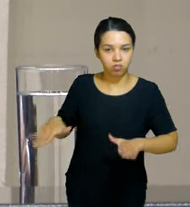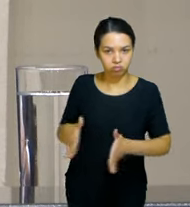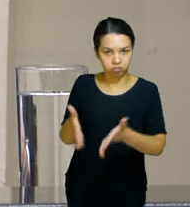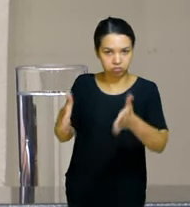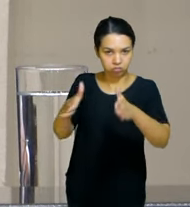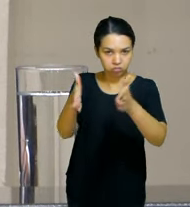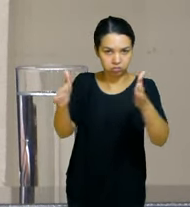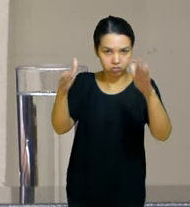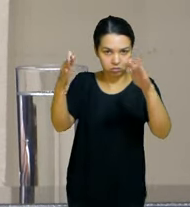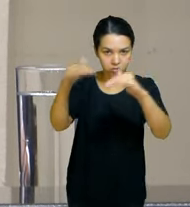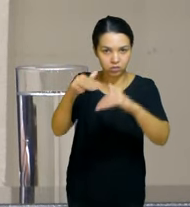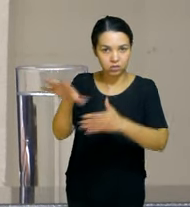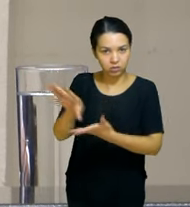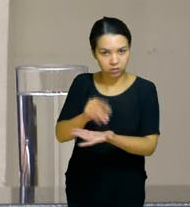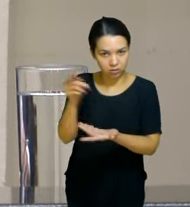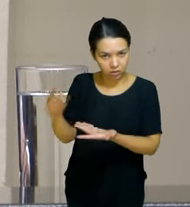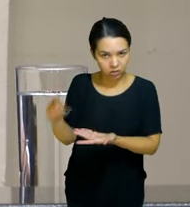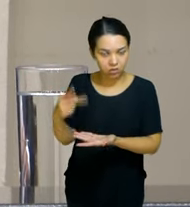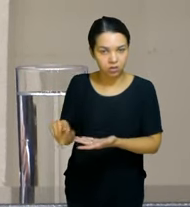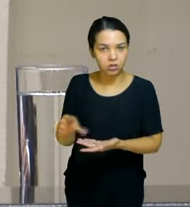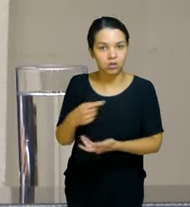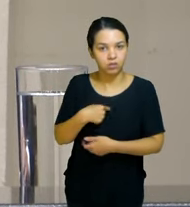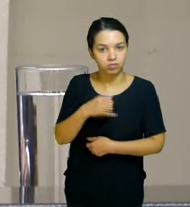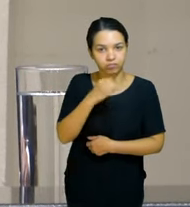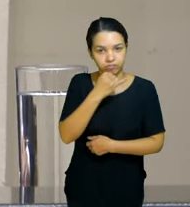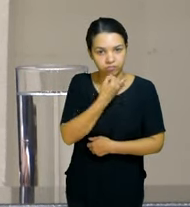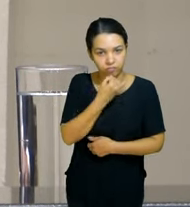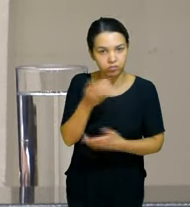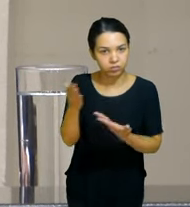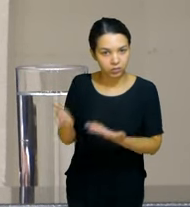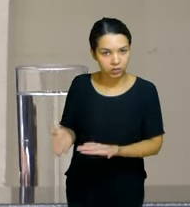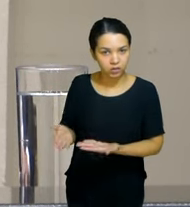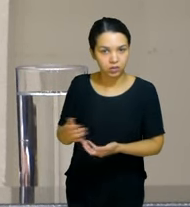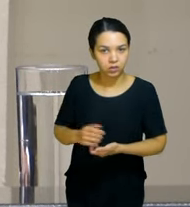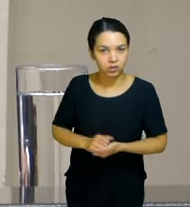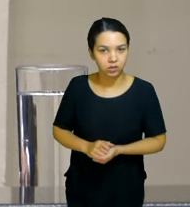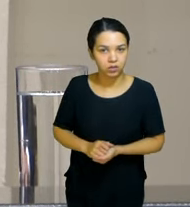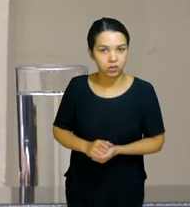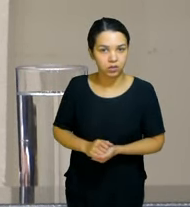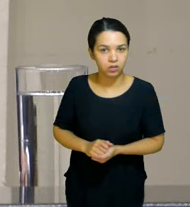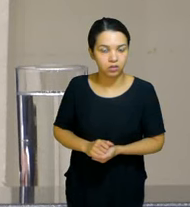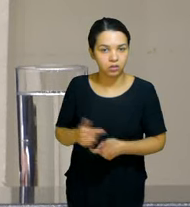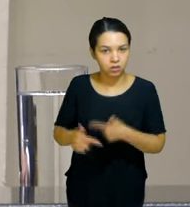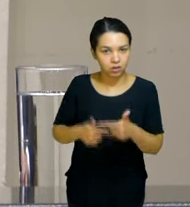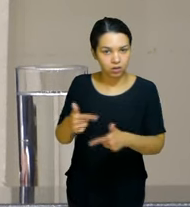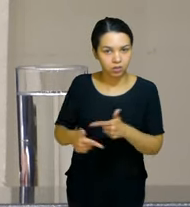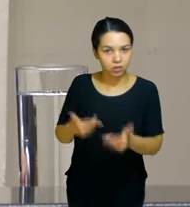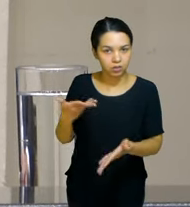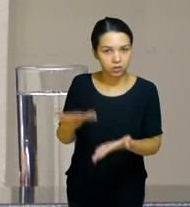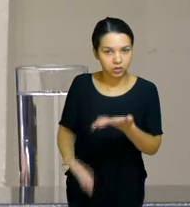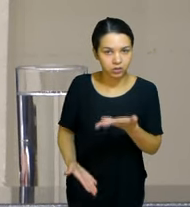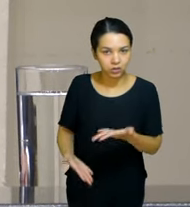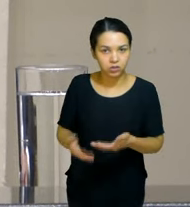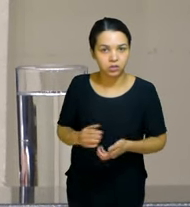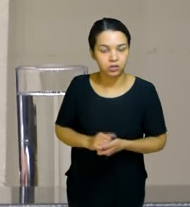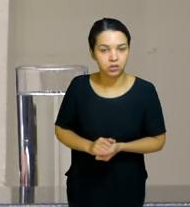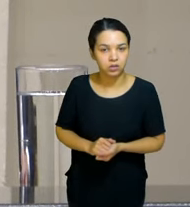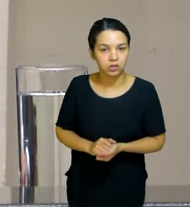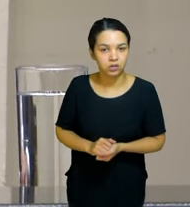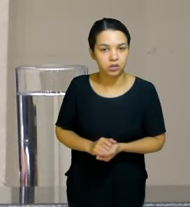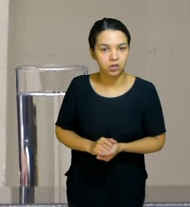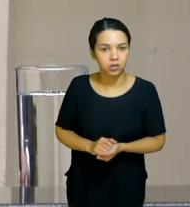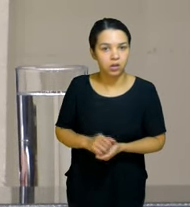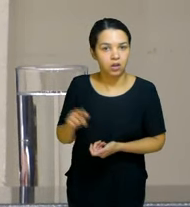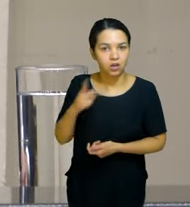mas em Santa Catarina. Eu lamento profundamente que o Sérgio Galdino tenha perdido o emprego. Ele disse aqui que ele